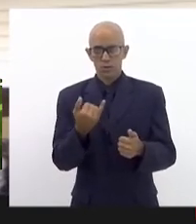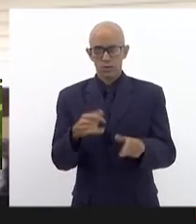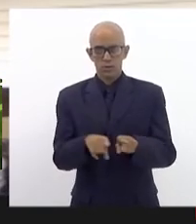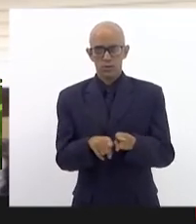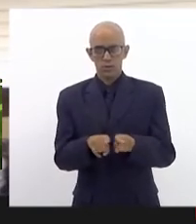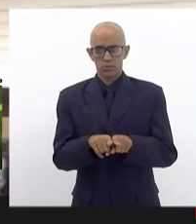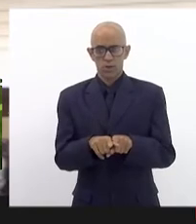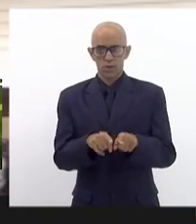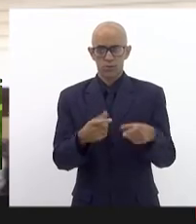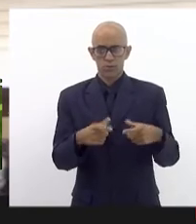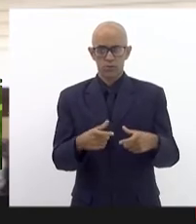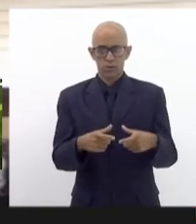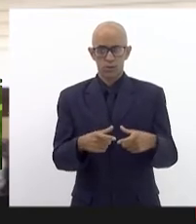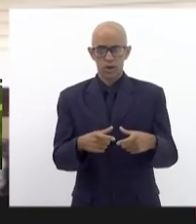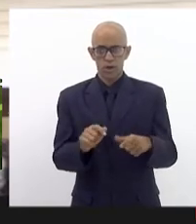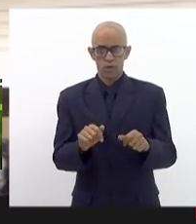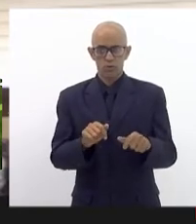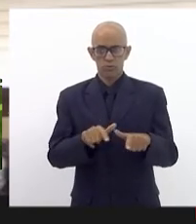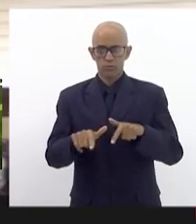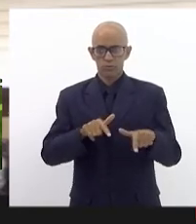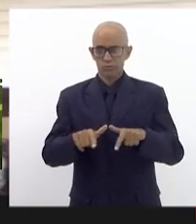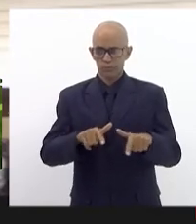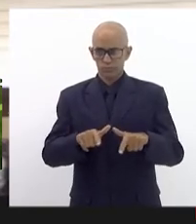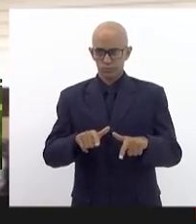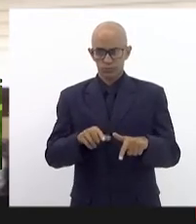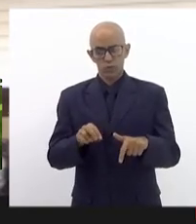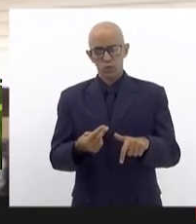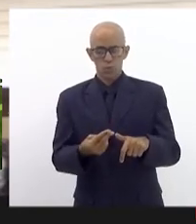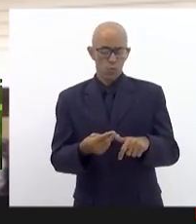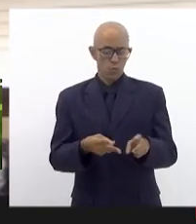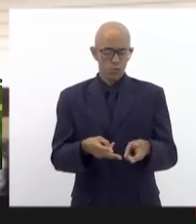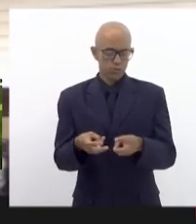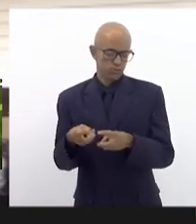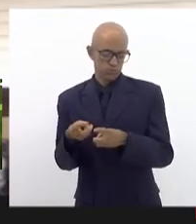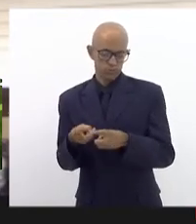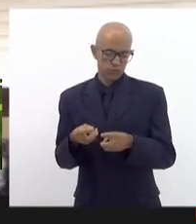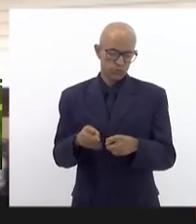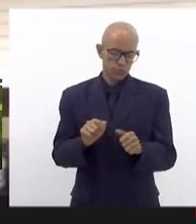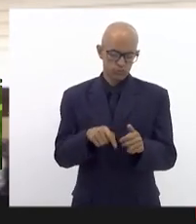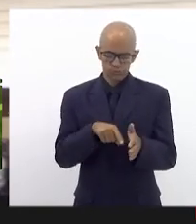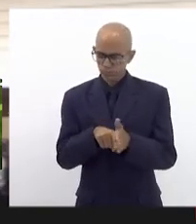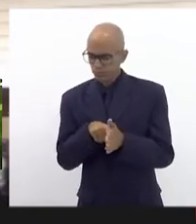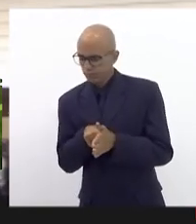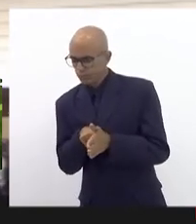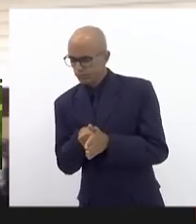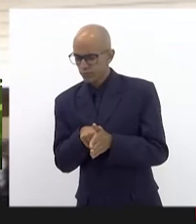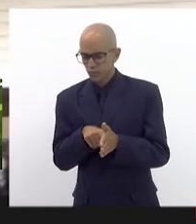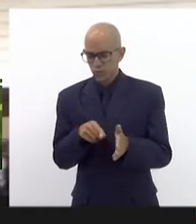atuando, desenvolvendo métodos diagnósticos, a questão